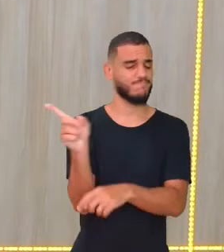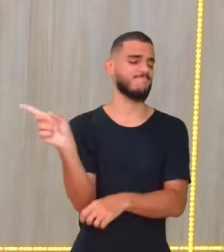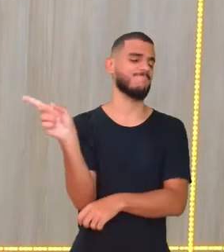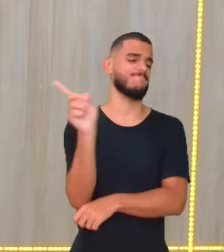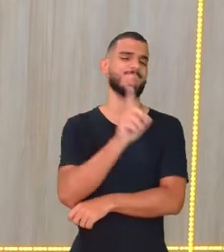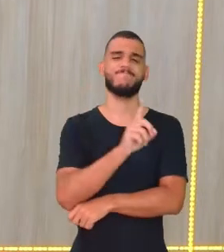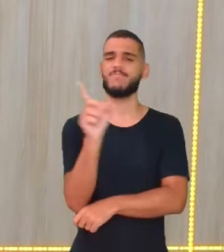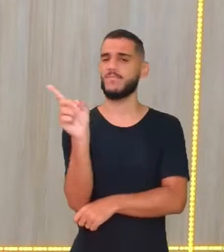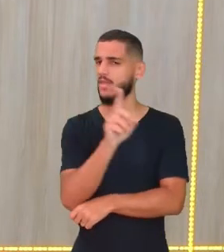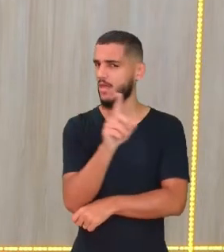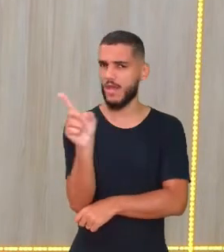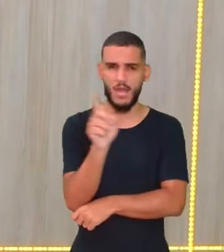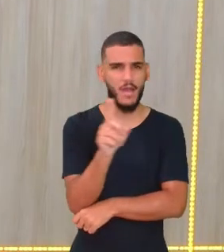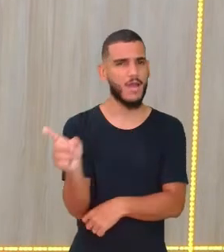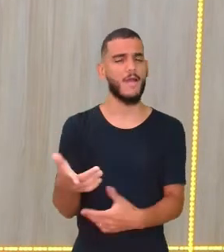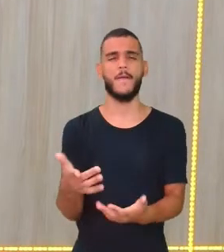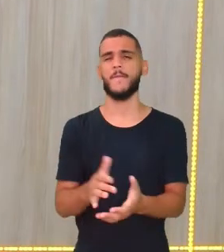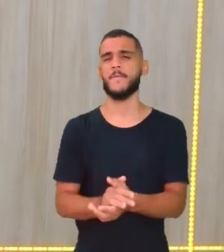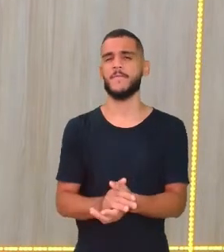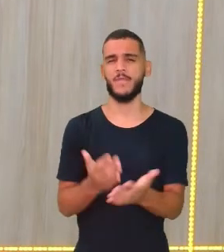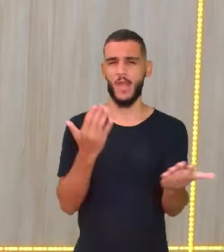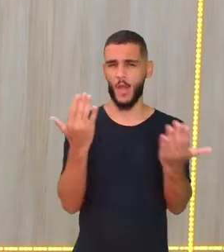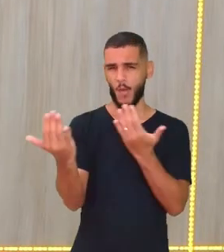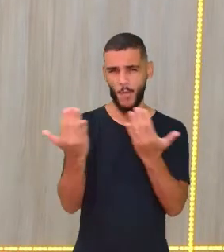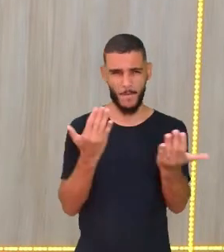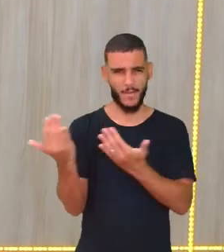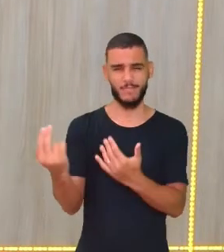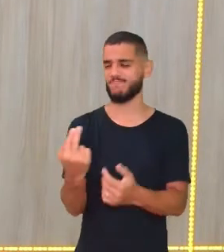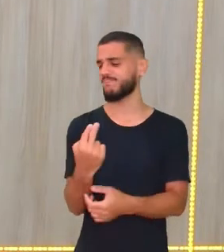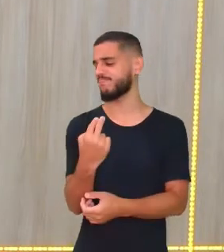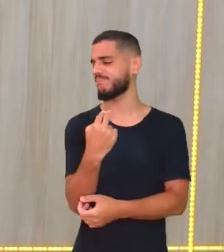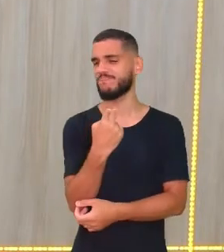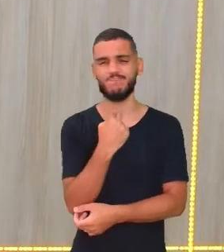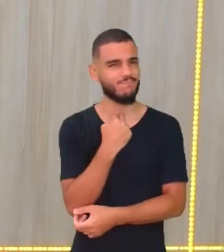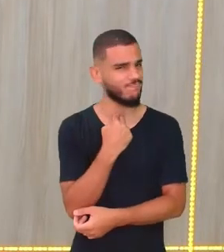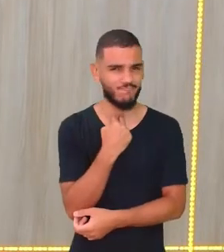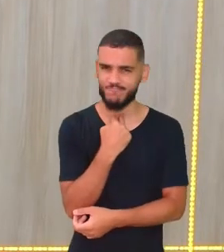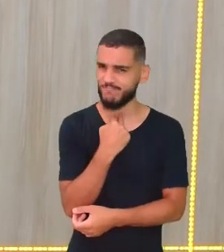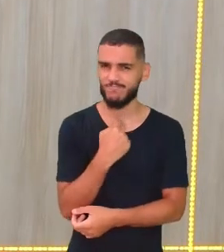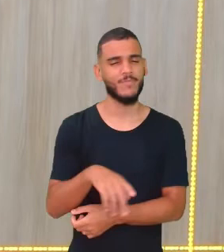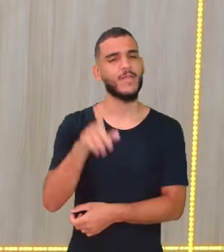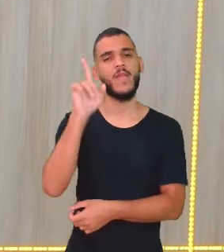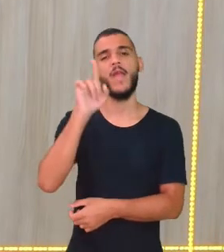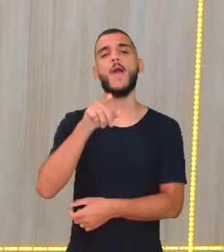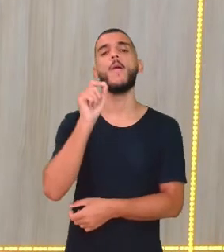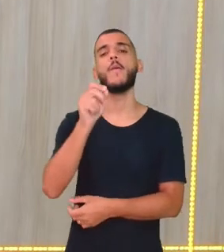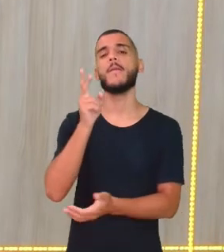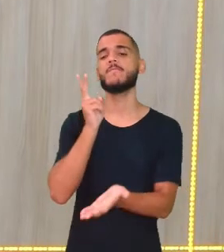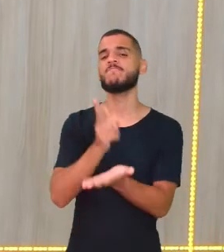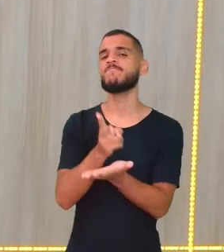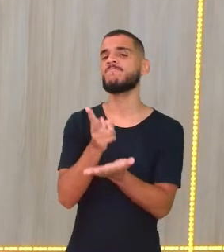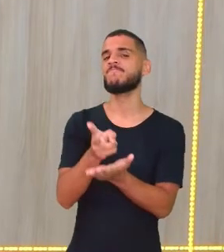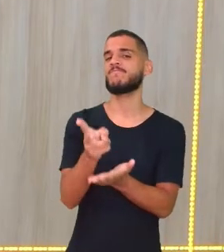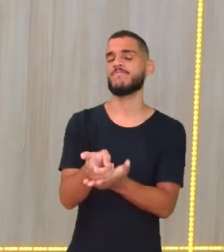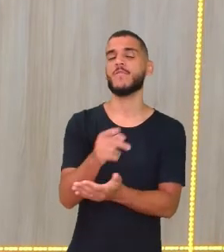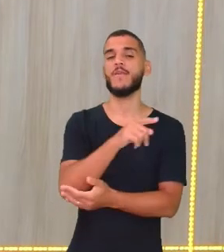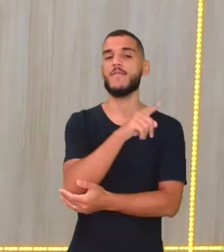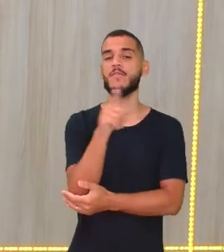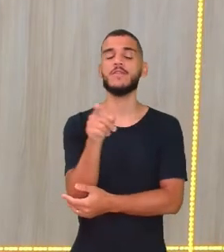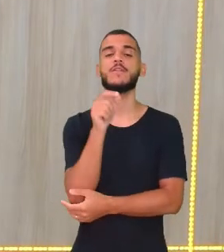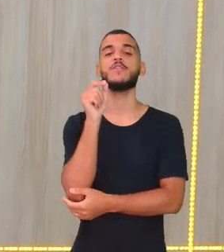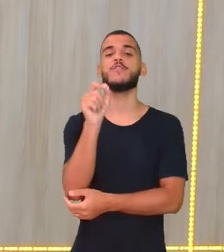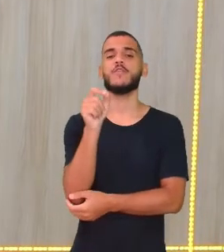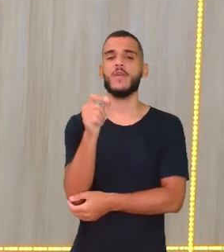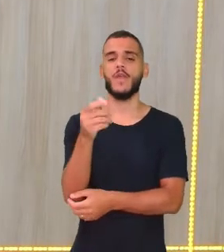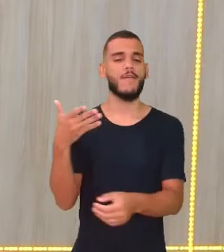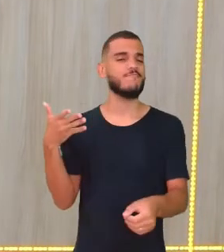2. Não é a mesma coisa que Fundamental 1, não é? Não é mesmo. Mas é só continuação, vocês estão